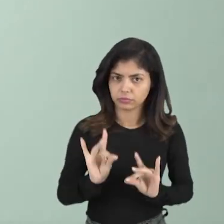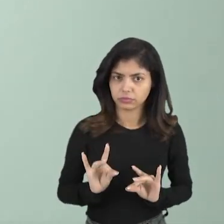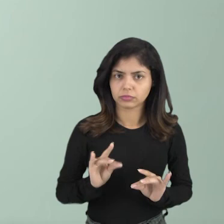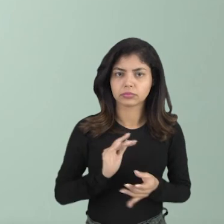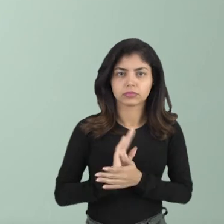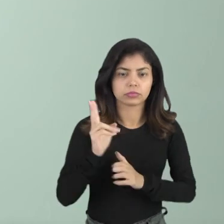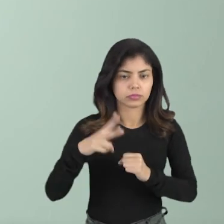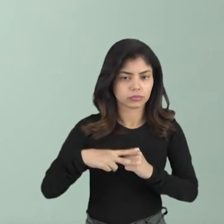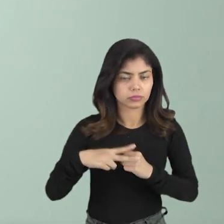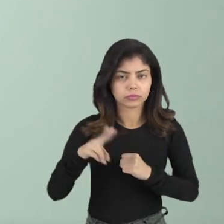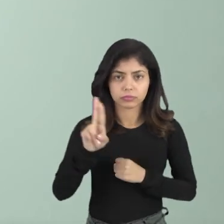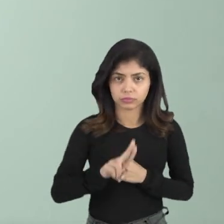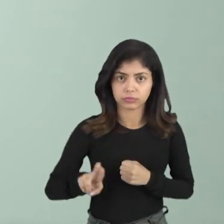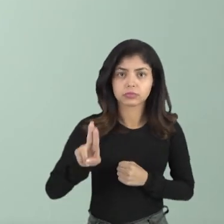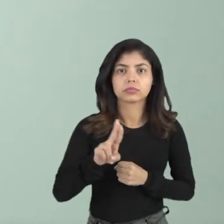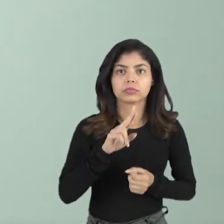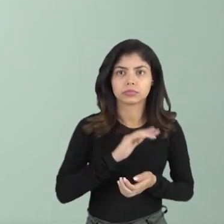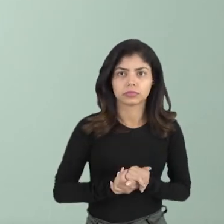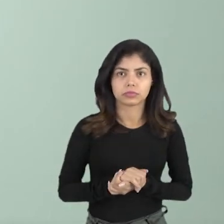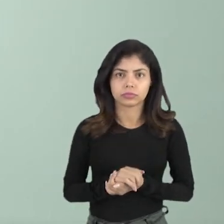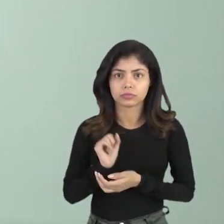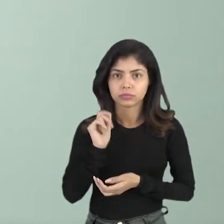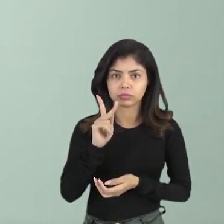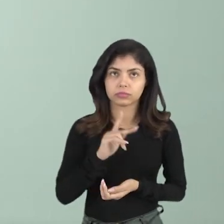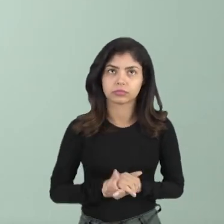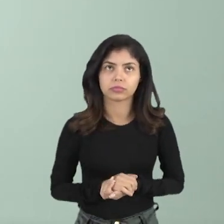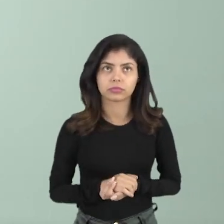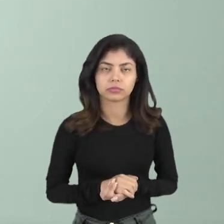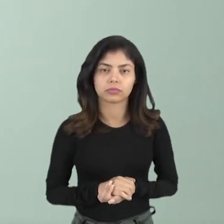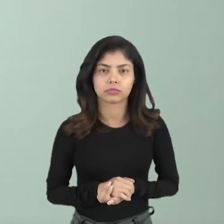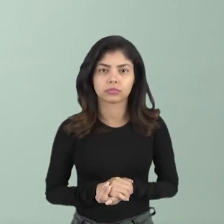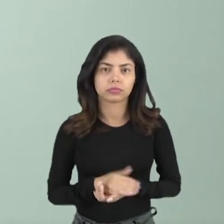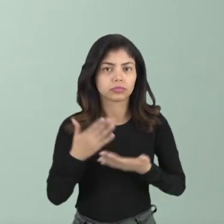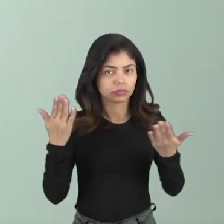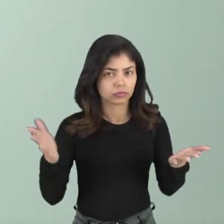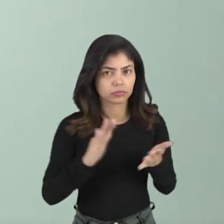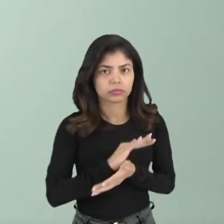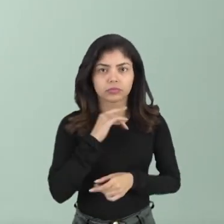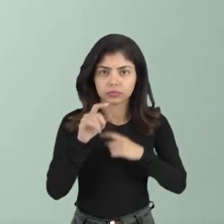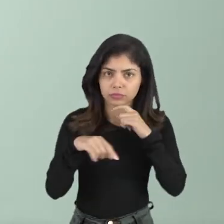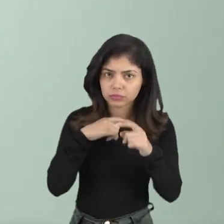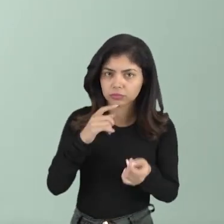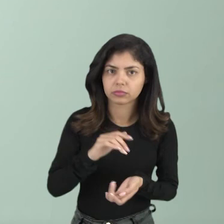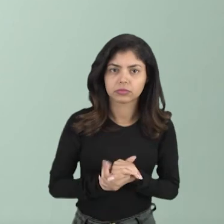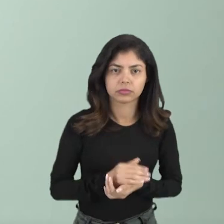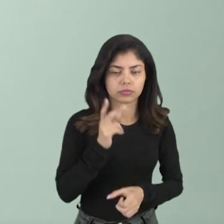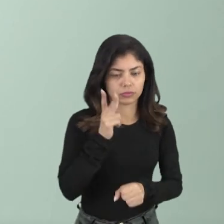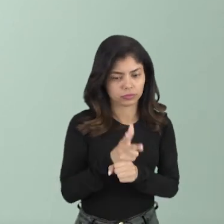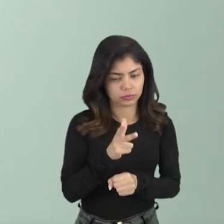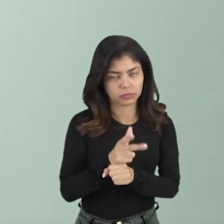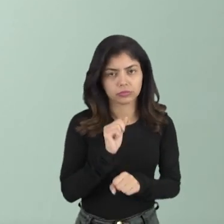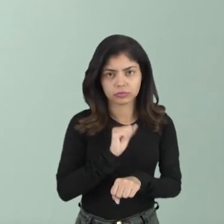aos verbos utilizados nas alternativas, ok? No mais, se tiverem mais dúvidas, parem o nosso